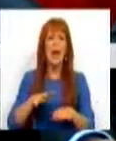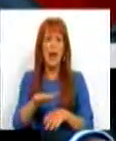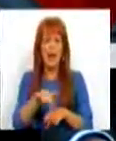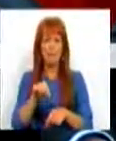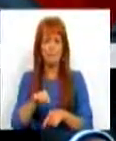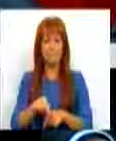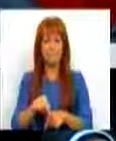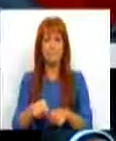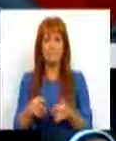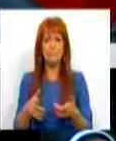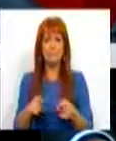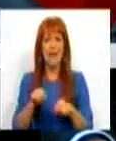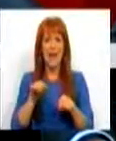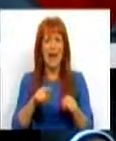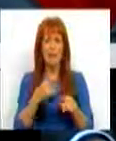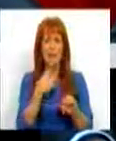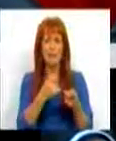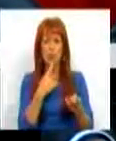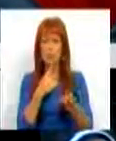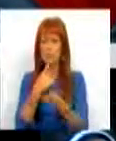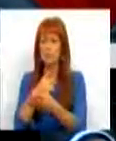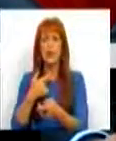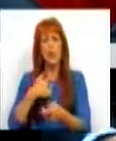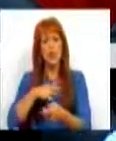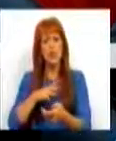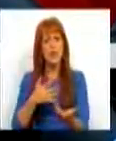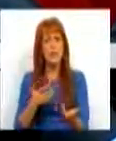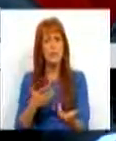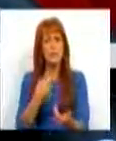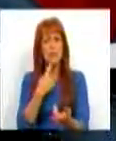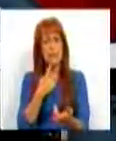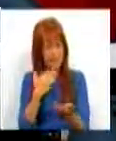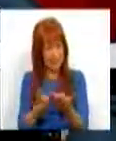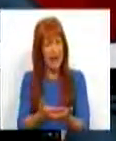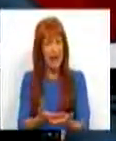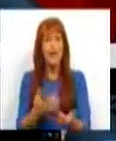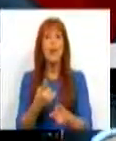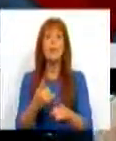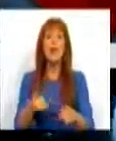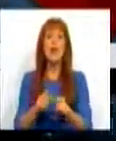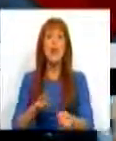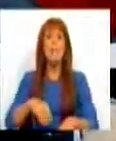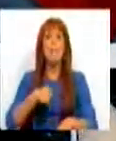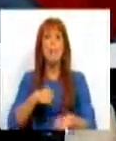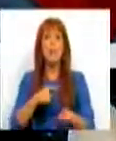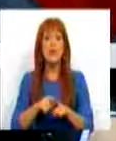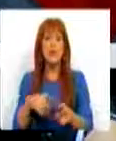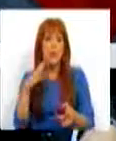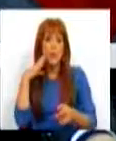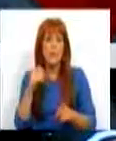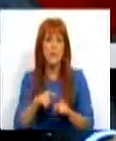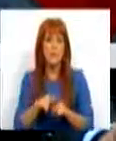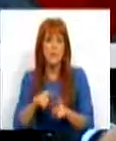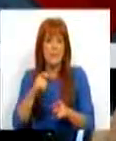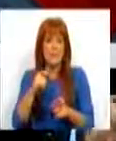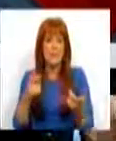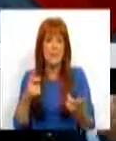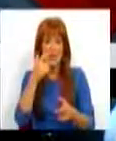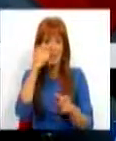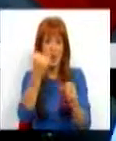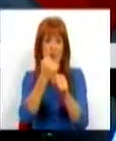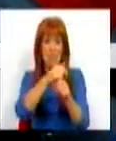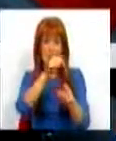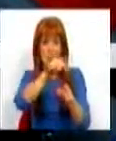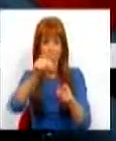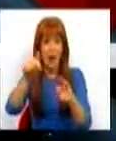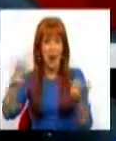ativos, por exemplo, imobiliários, dependendo, digamos, da vontade de comprar e da vontade de vender, atingem